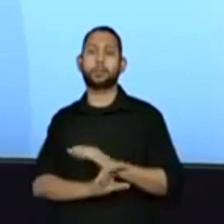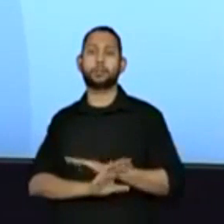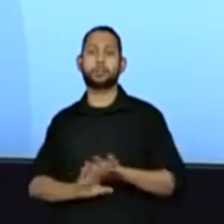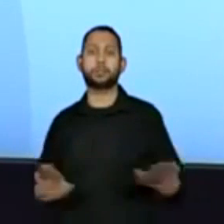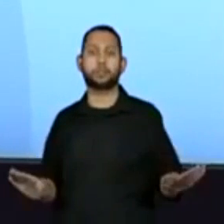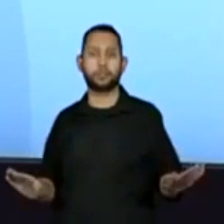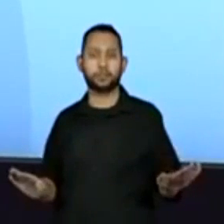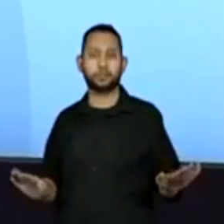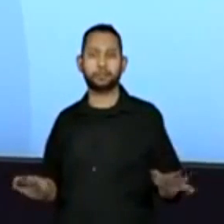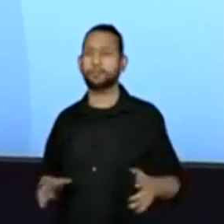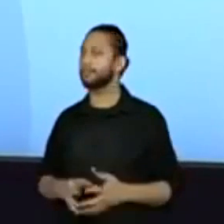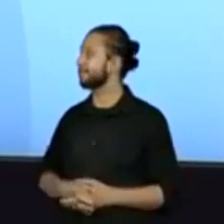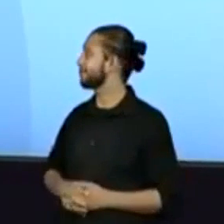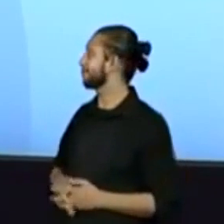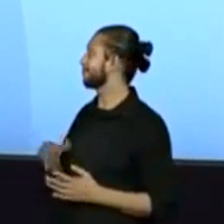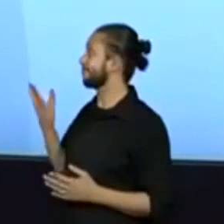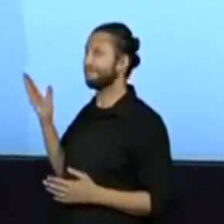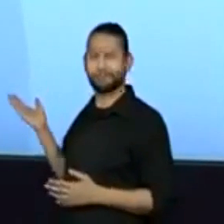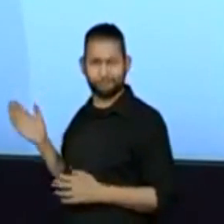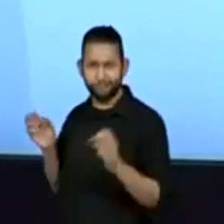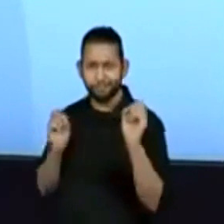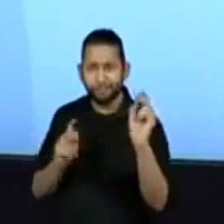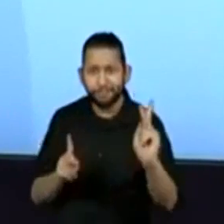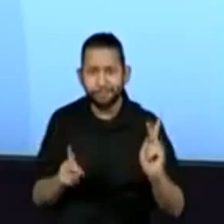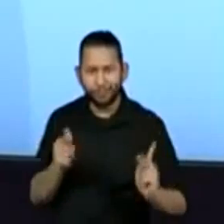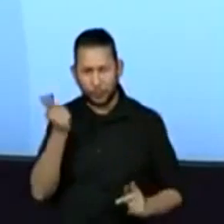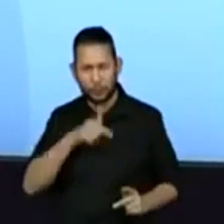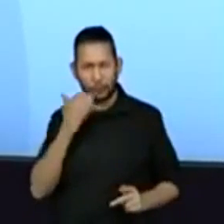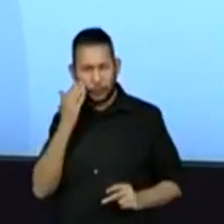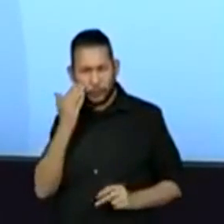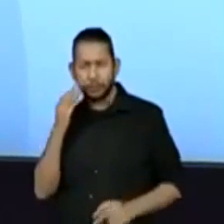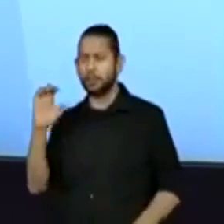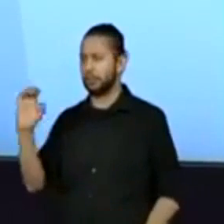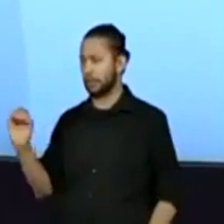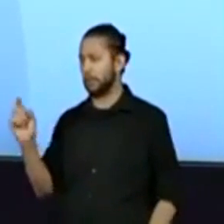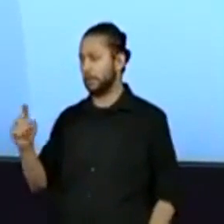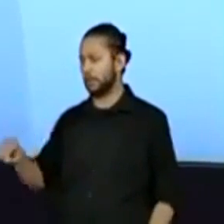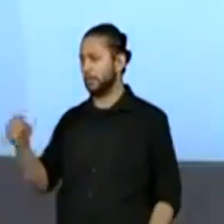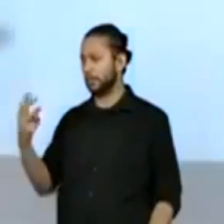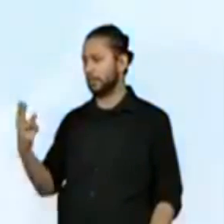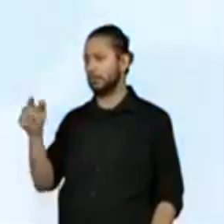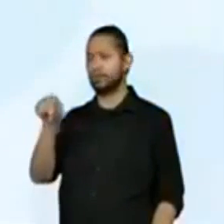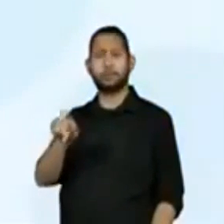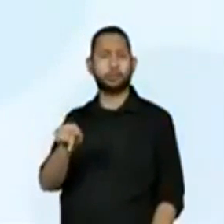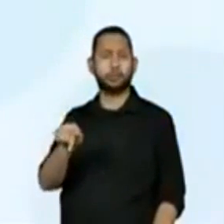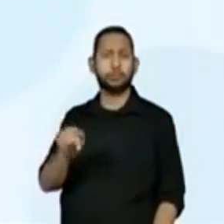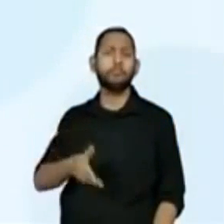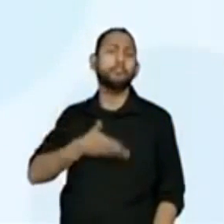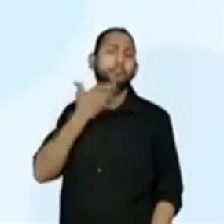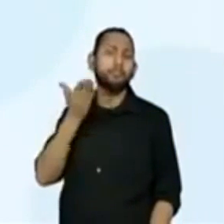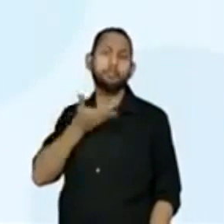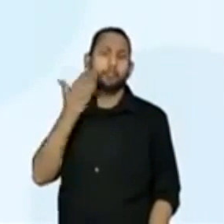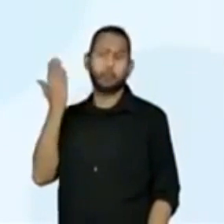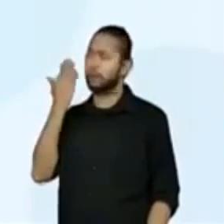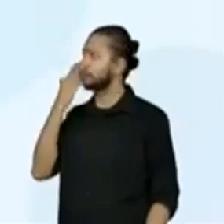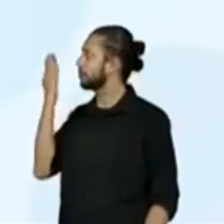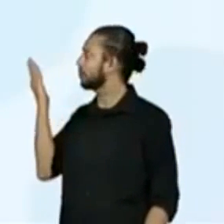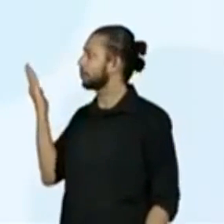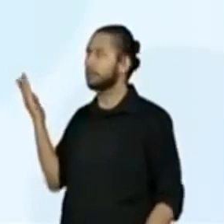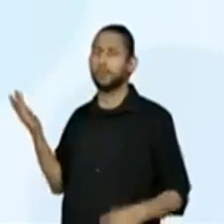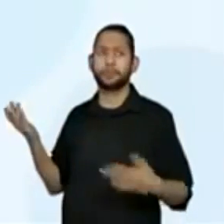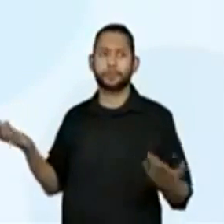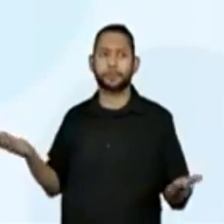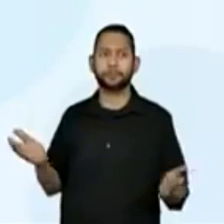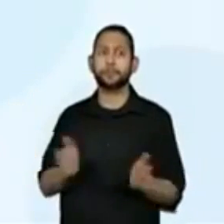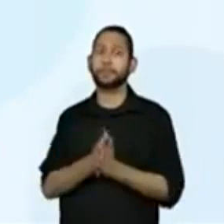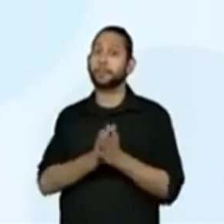700, nada. Certo, pessoal? Aí descobrimos a representação decimal. Galera,